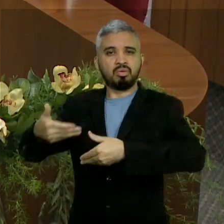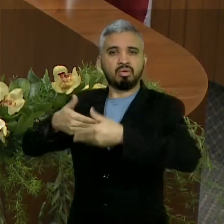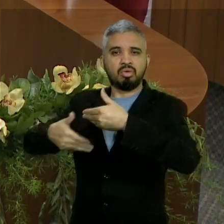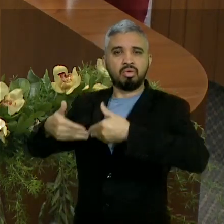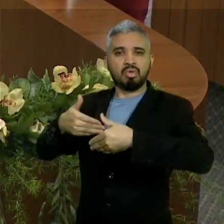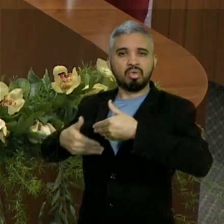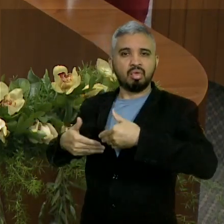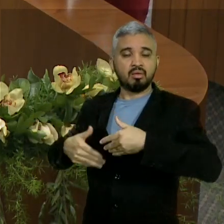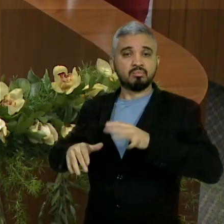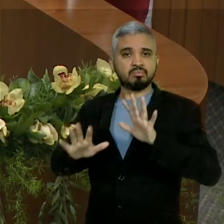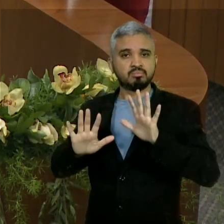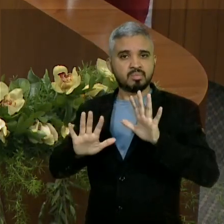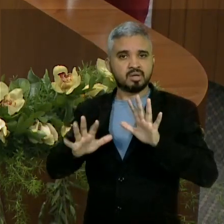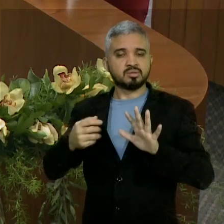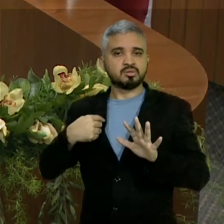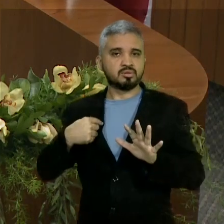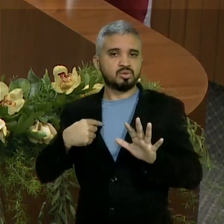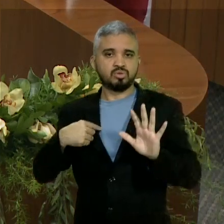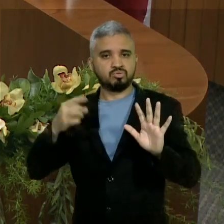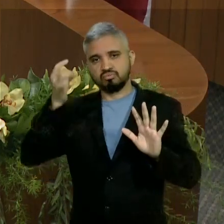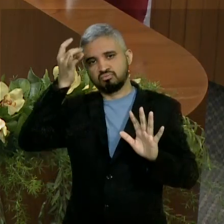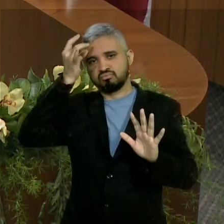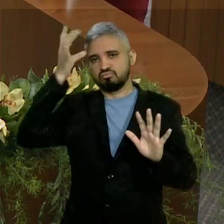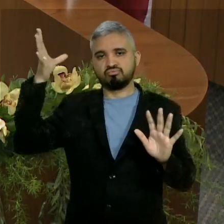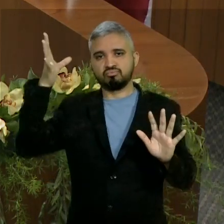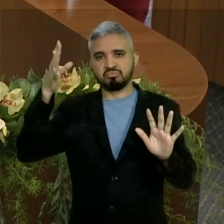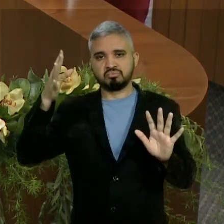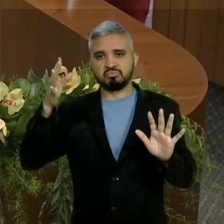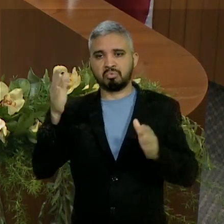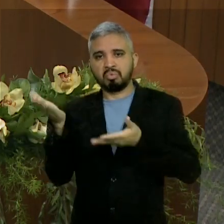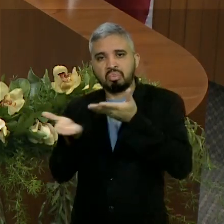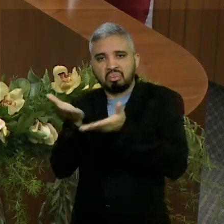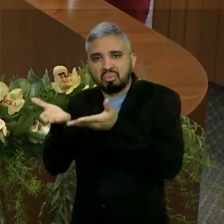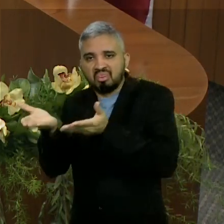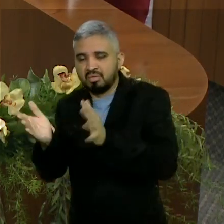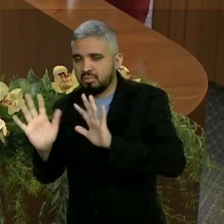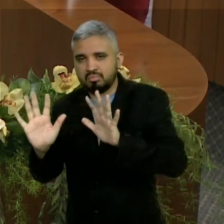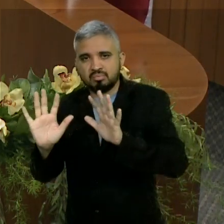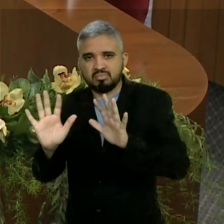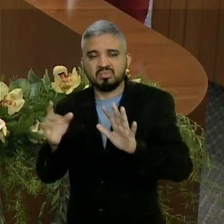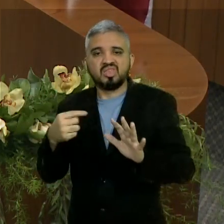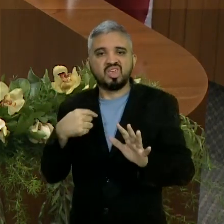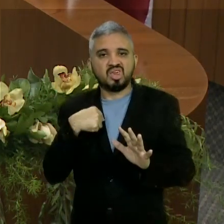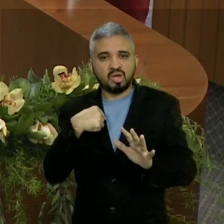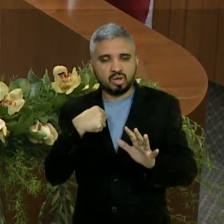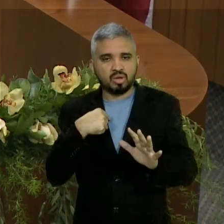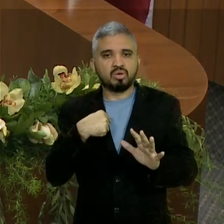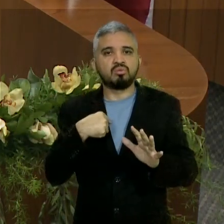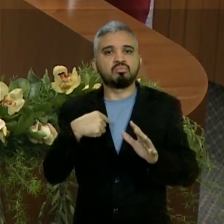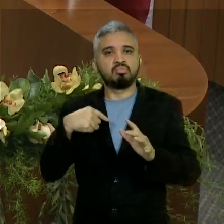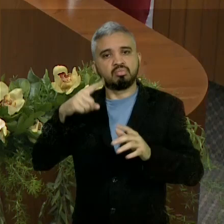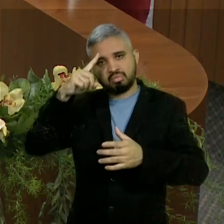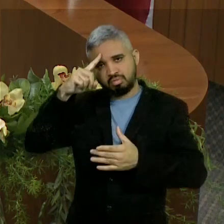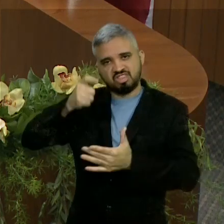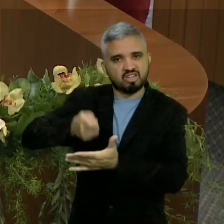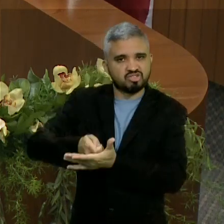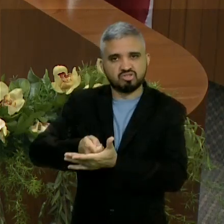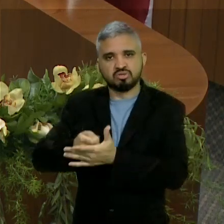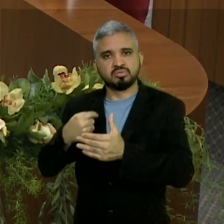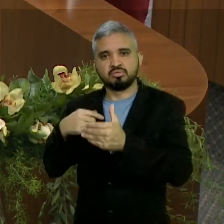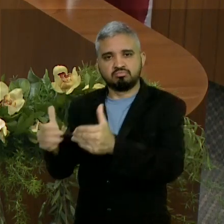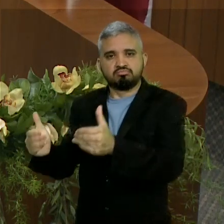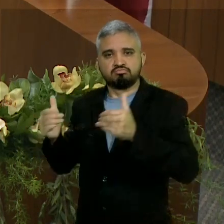prefiro trilhar esse caminho que é um pouco mais cheio de curvas do que ser